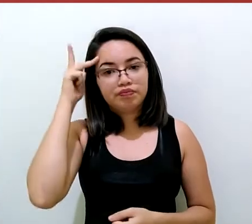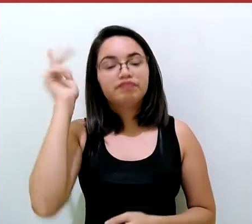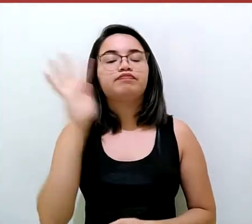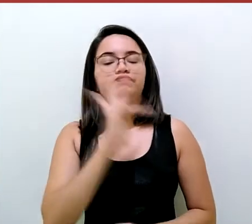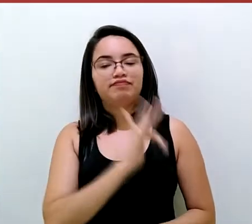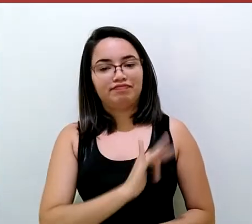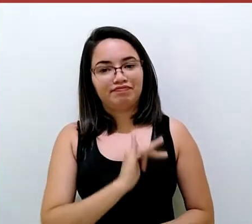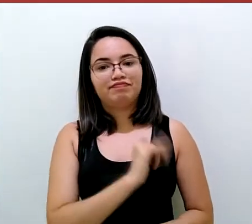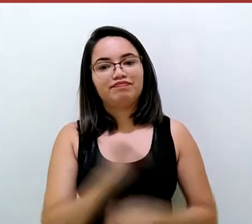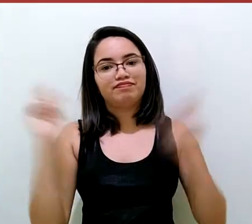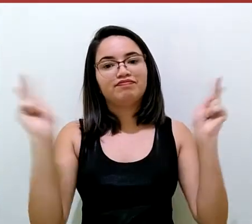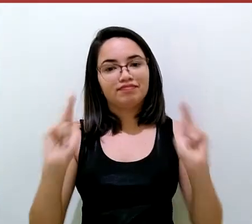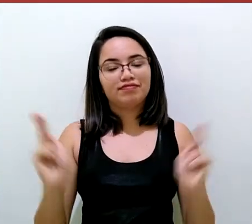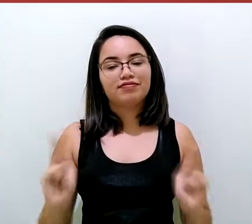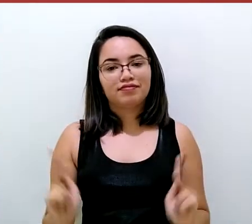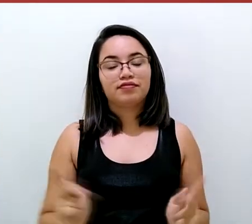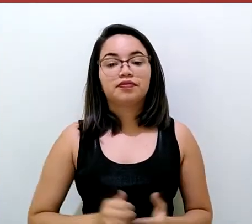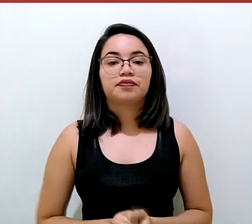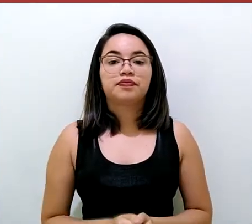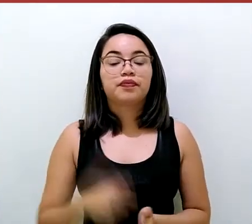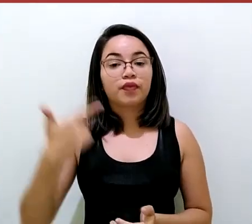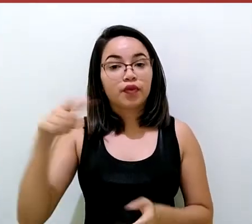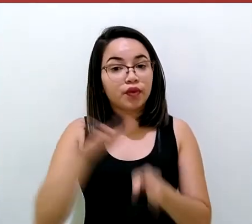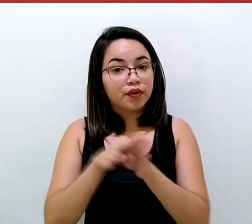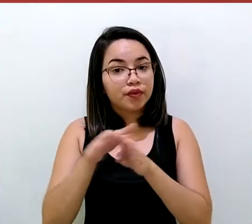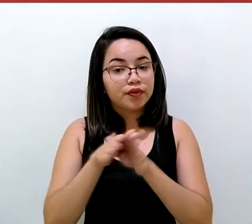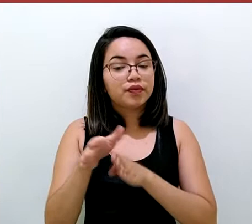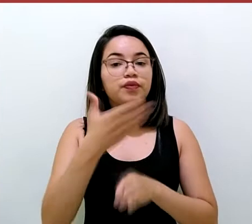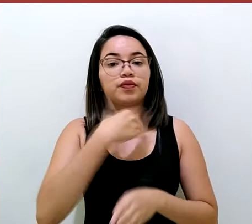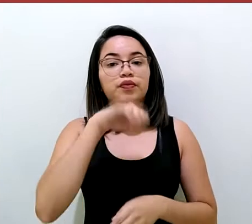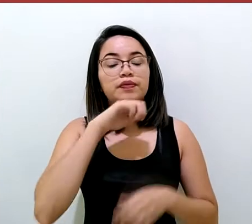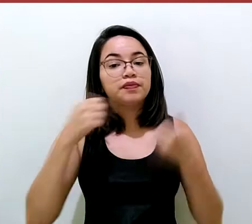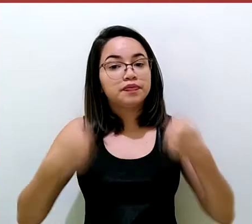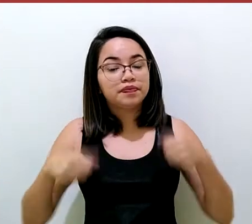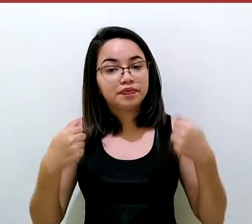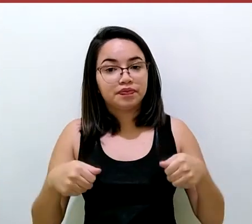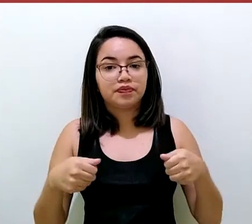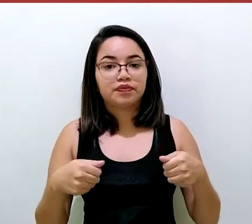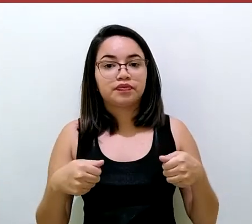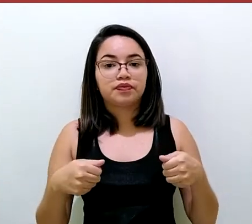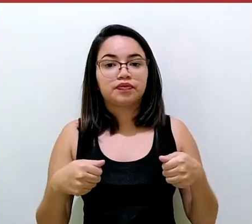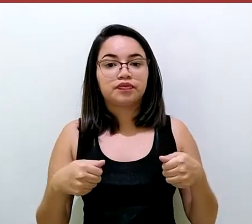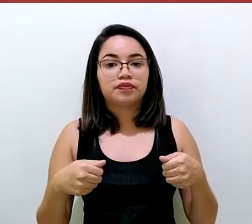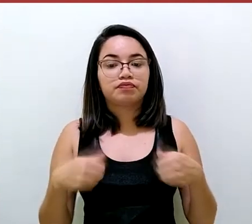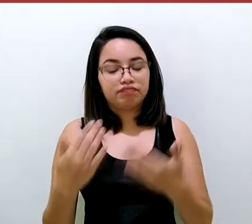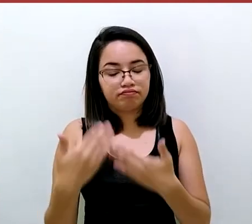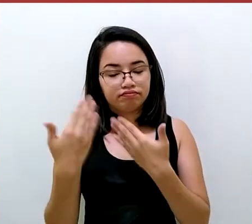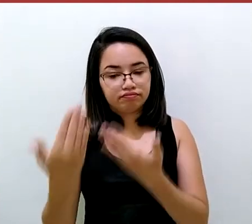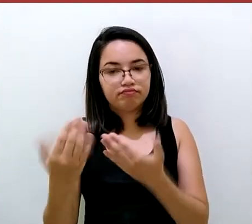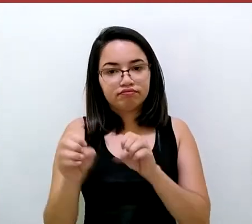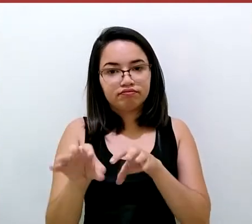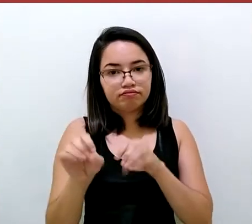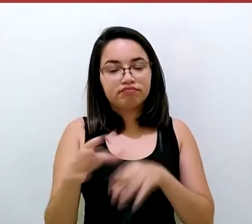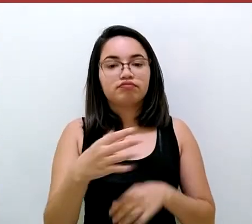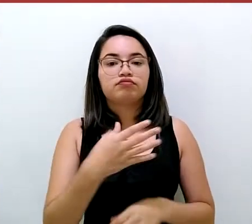pessoas em amor e paz. Outro conselho que os pais precisam transmitir a